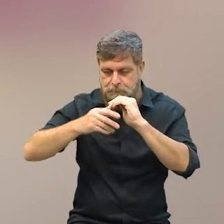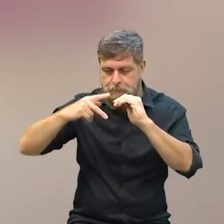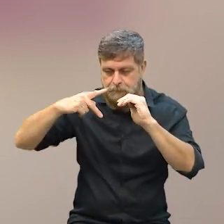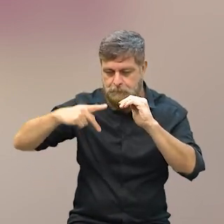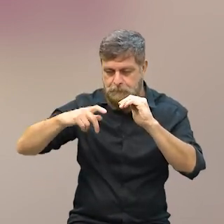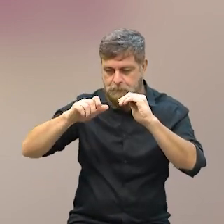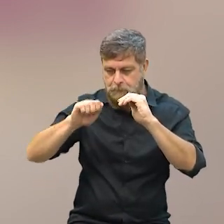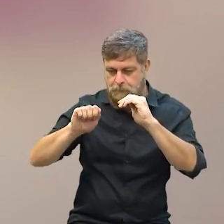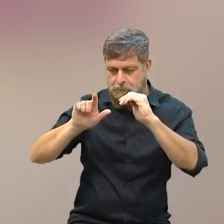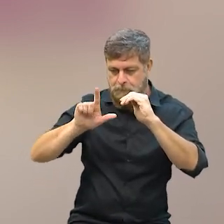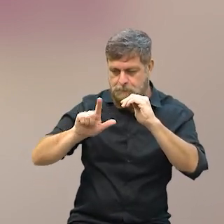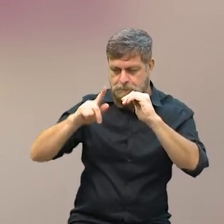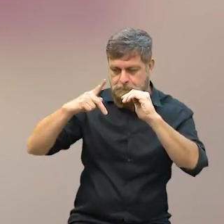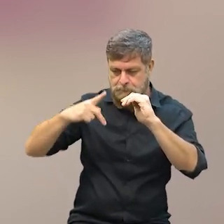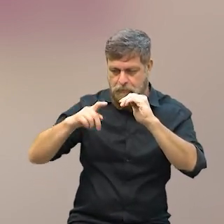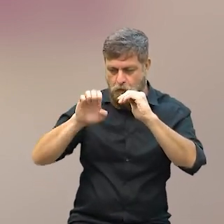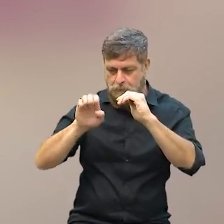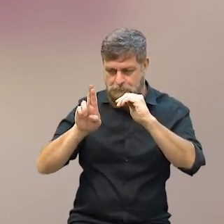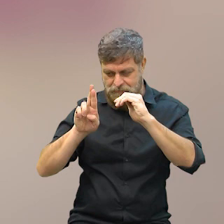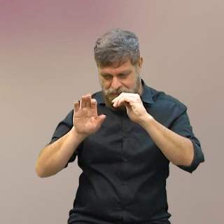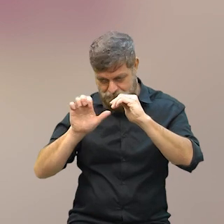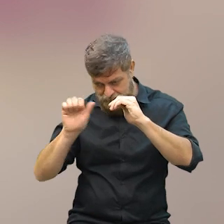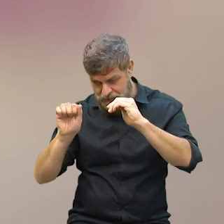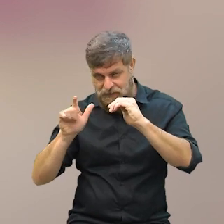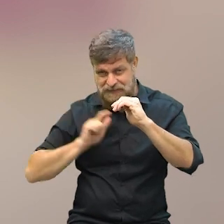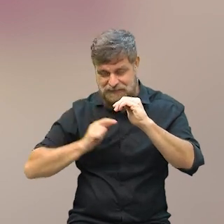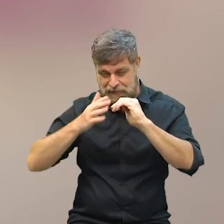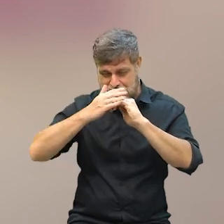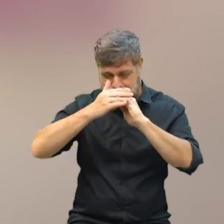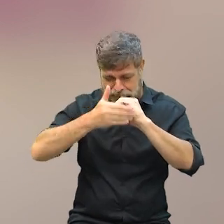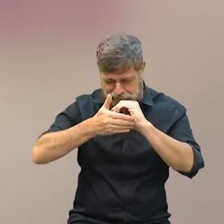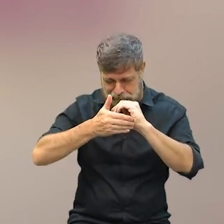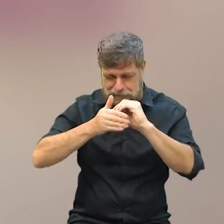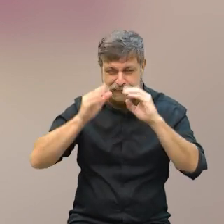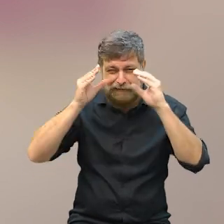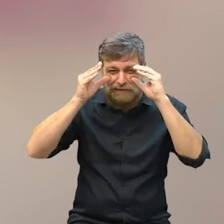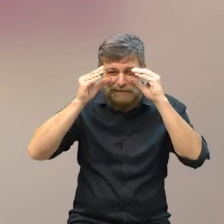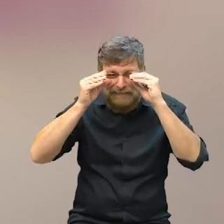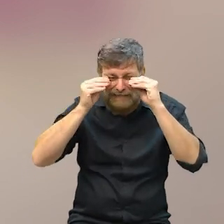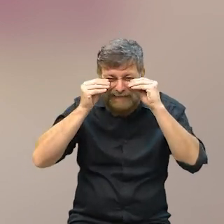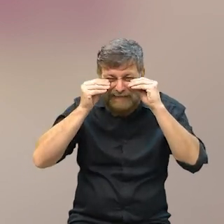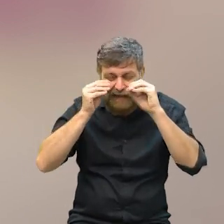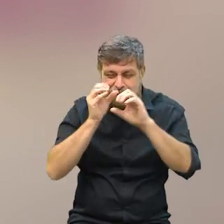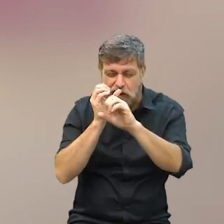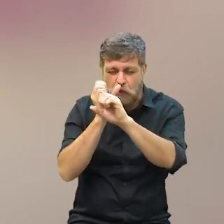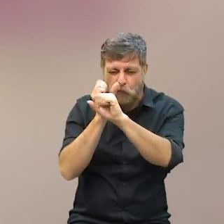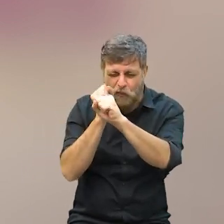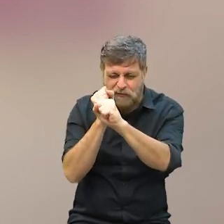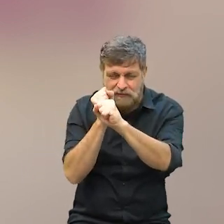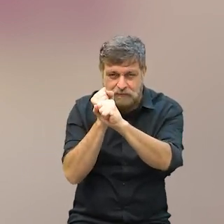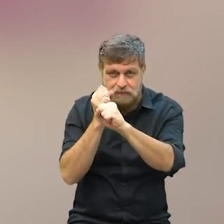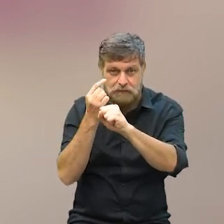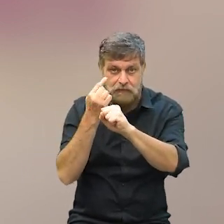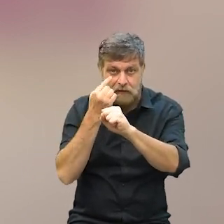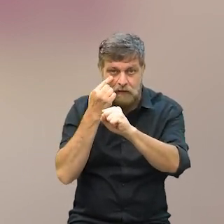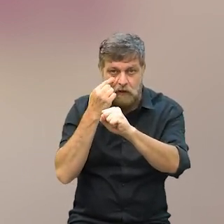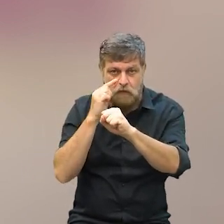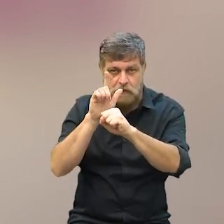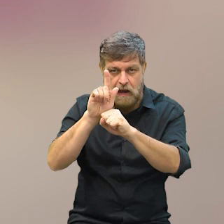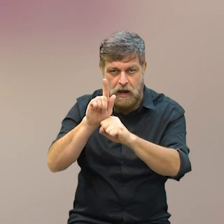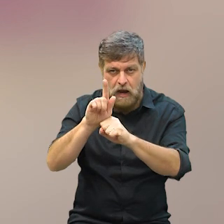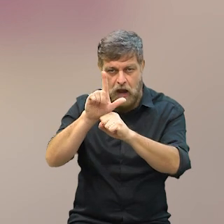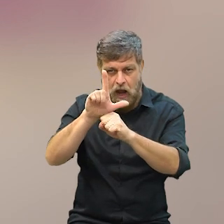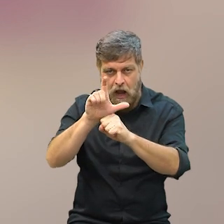forçam demais a vista e fazem uma contração demais nessa pálpebra, fechando os canaizinhos de saída da glândula.